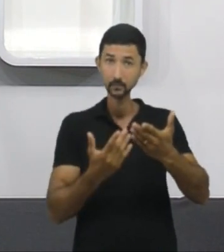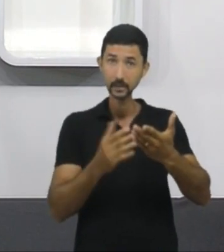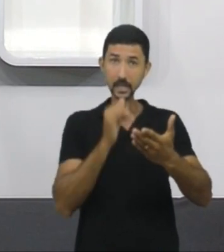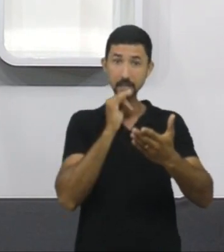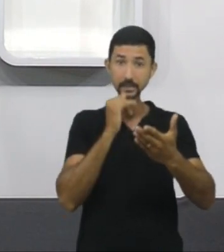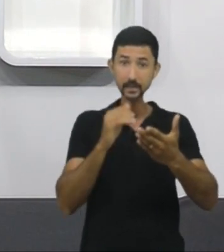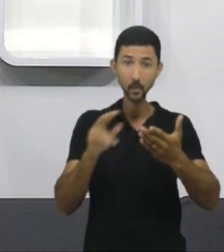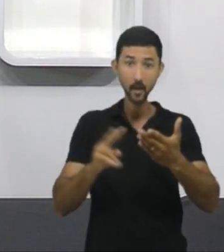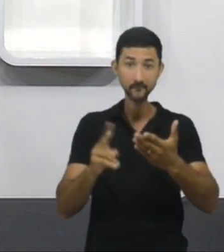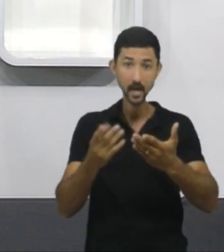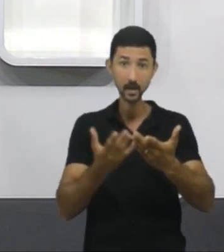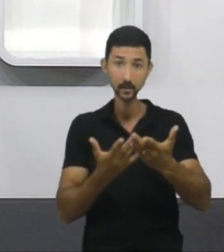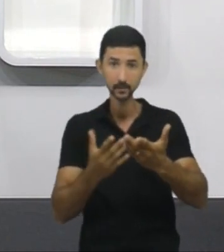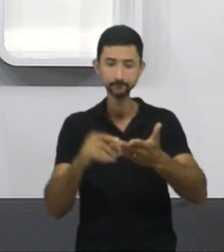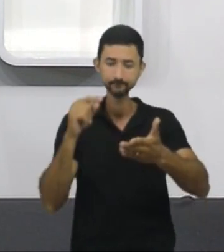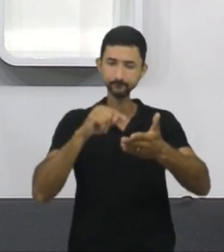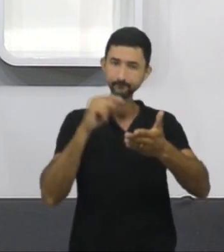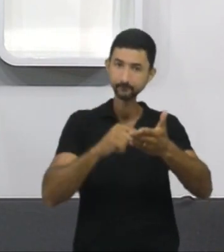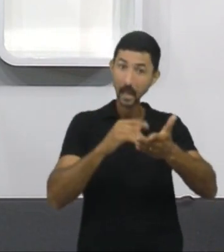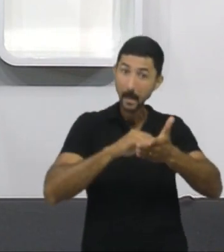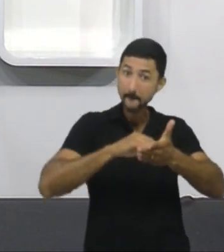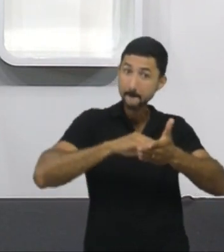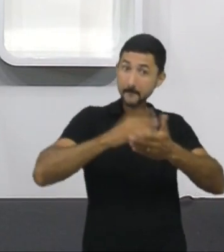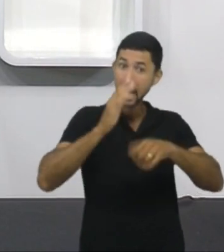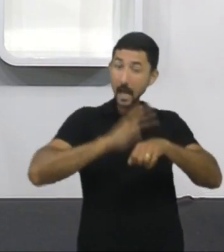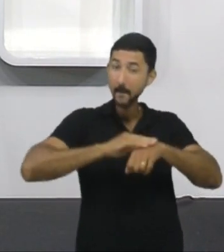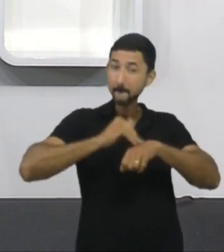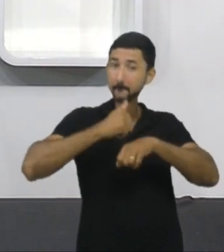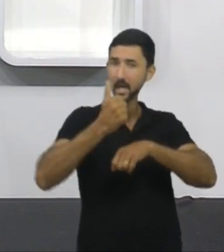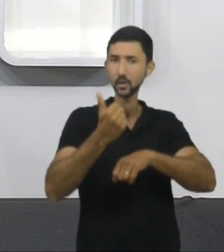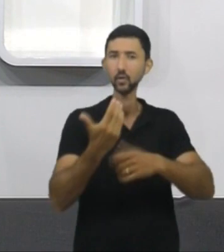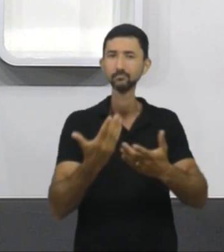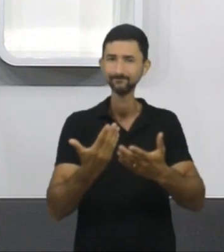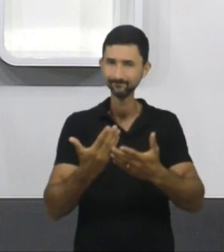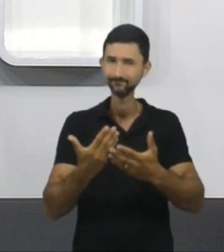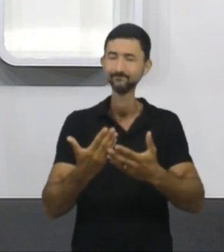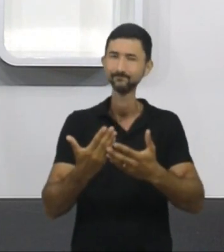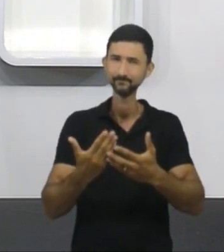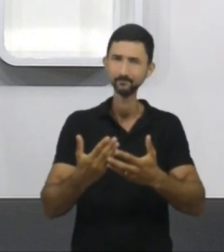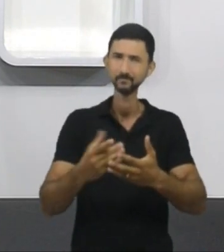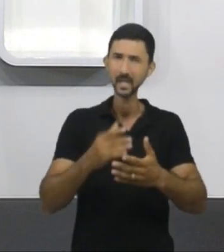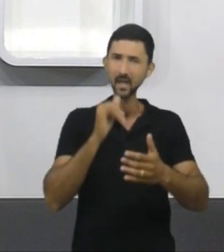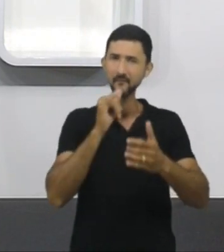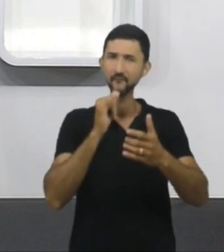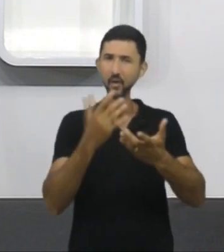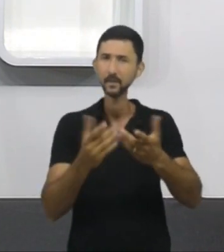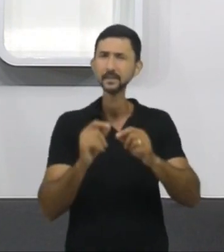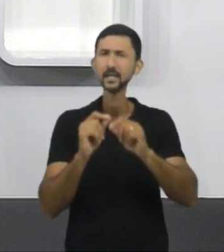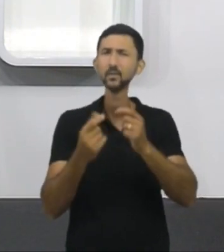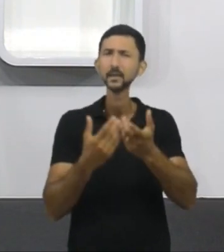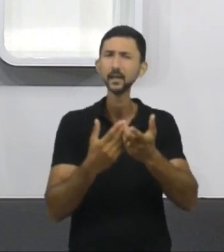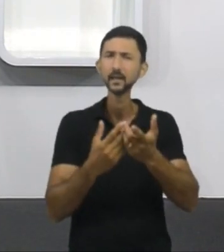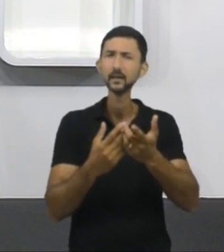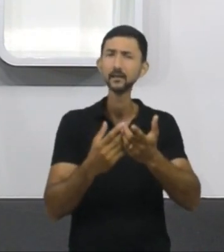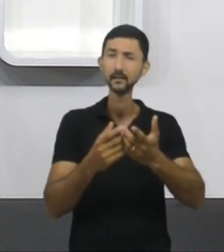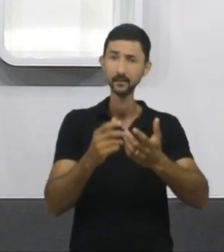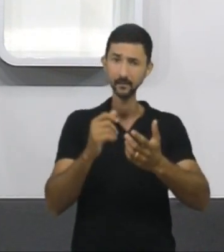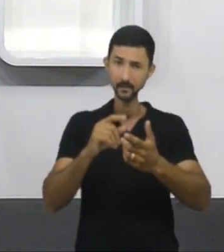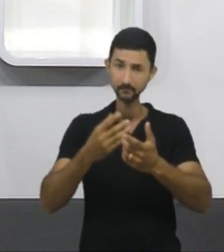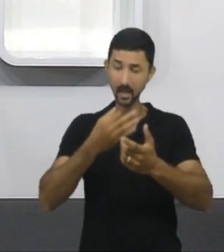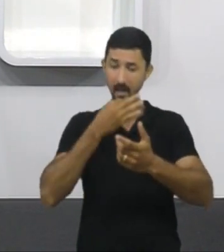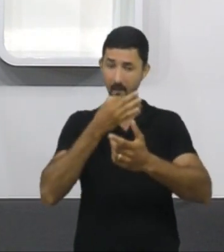ela valoriza o livro, e quando ela valoriza, você tem a informação que ela vem com